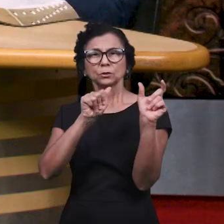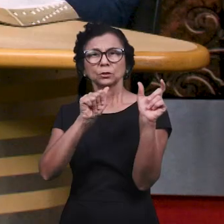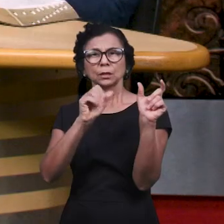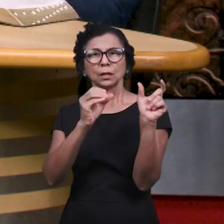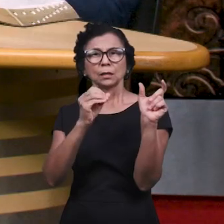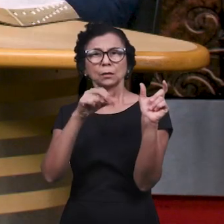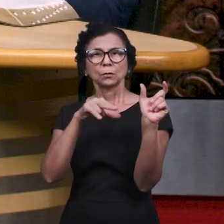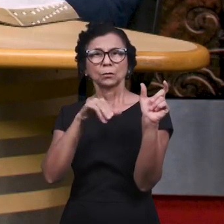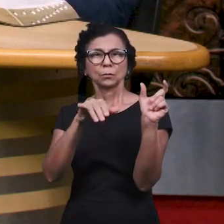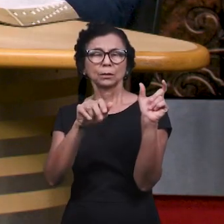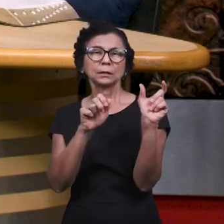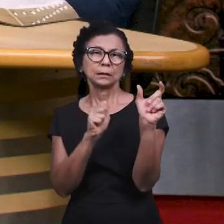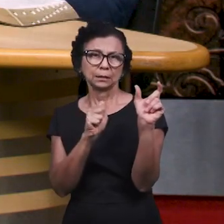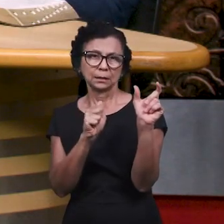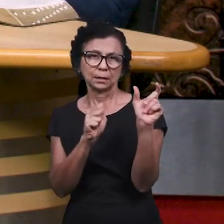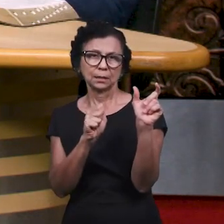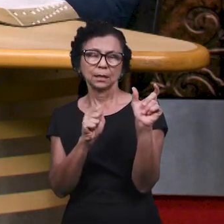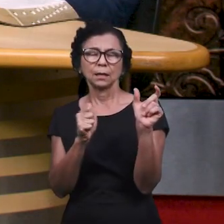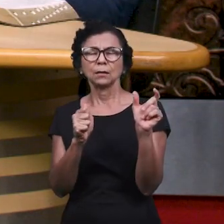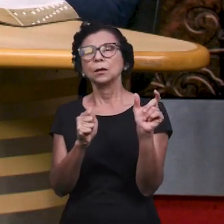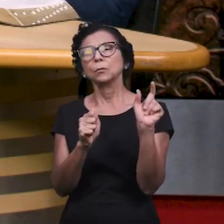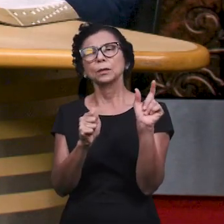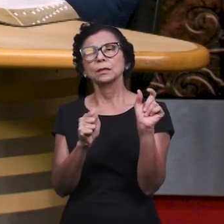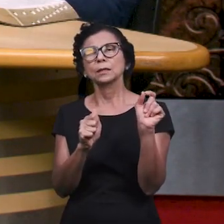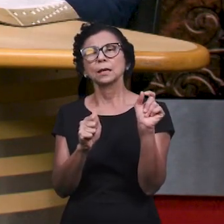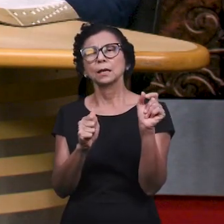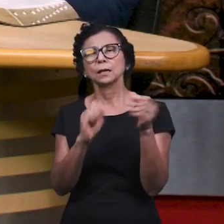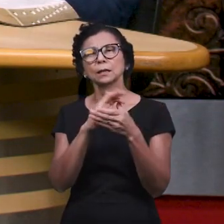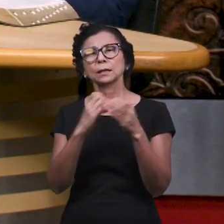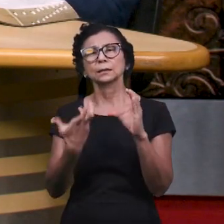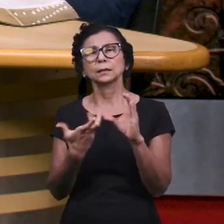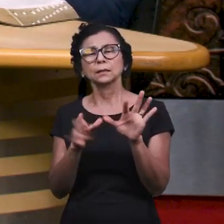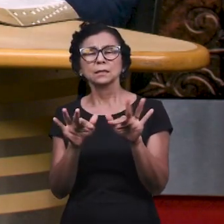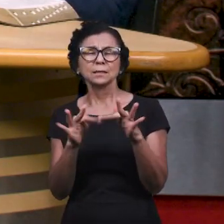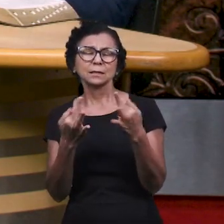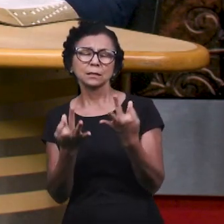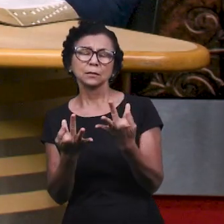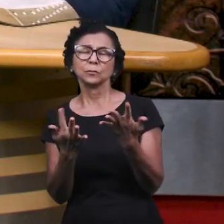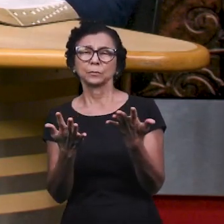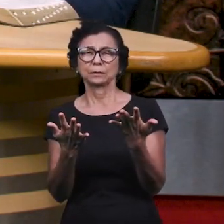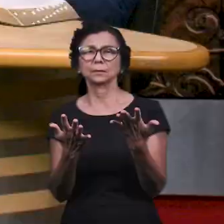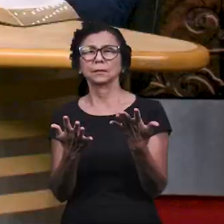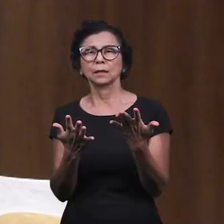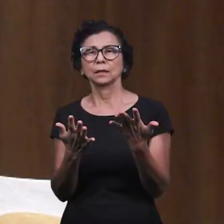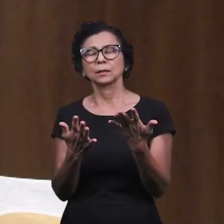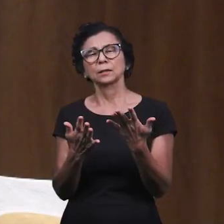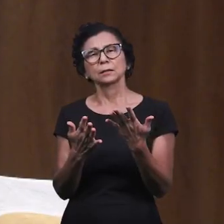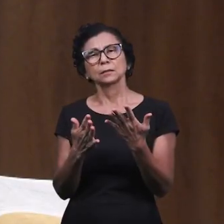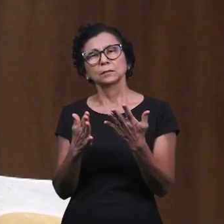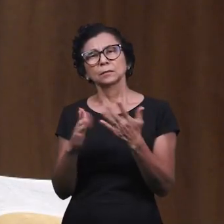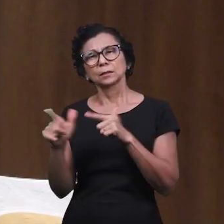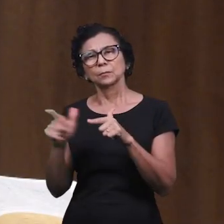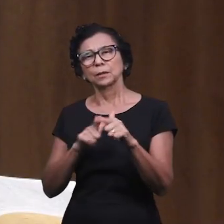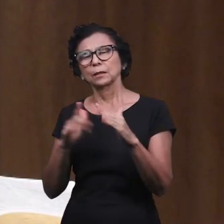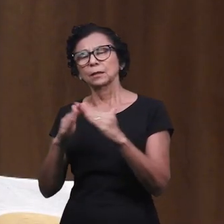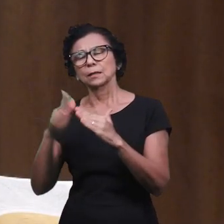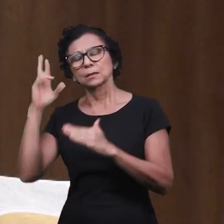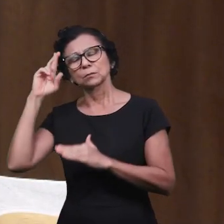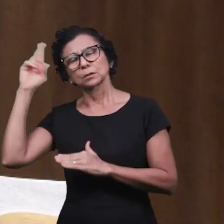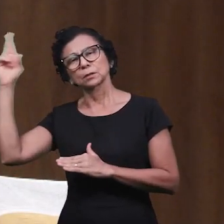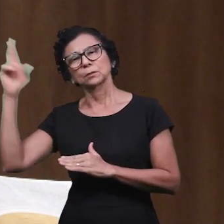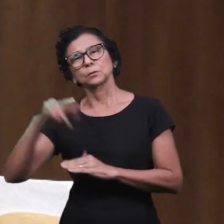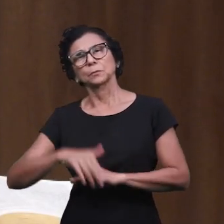né, para a questão do trabalho, do ofício do diácono. Muito bem. Esta